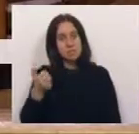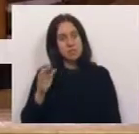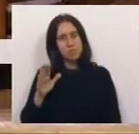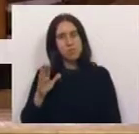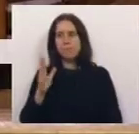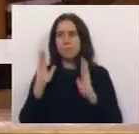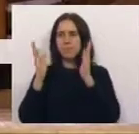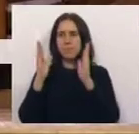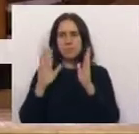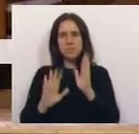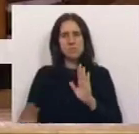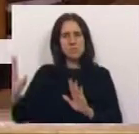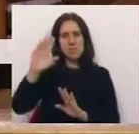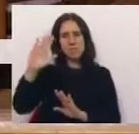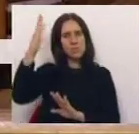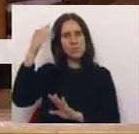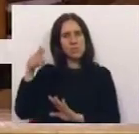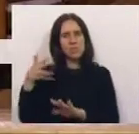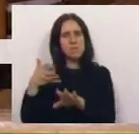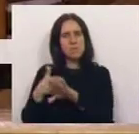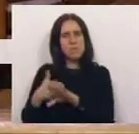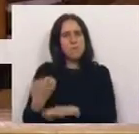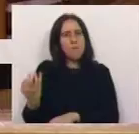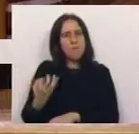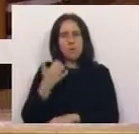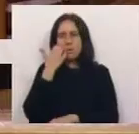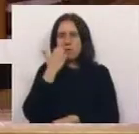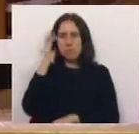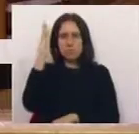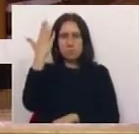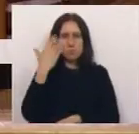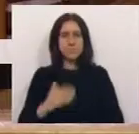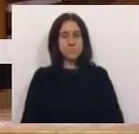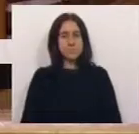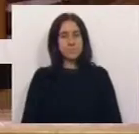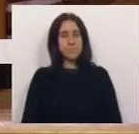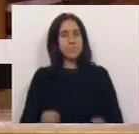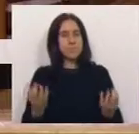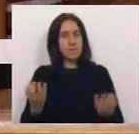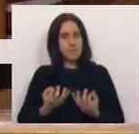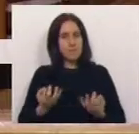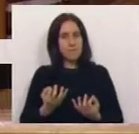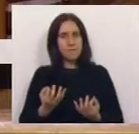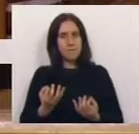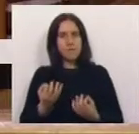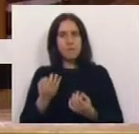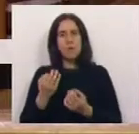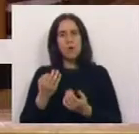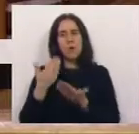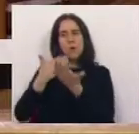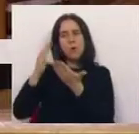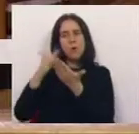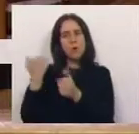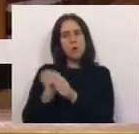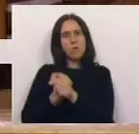das vias no país onde ocorriam mais acidentes e com maior gravidade. Mesmo com várias obras já realizadas e